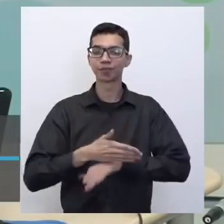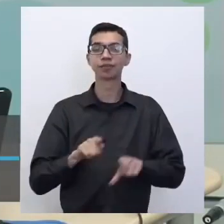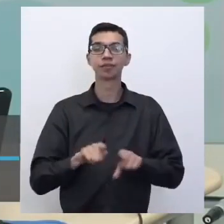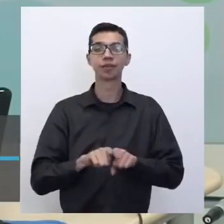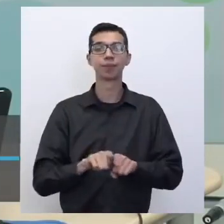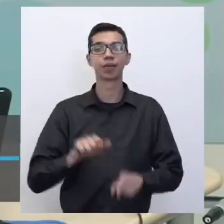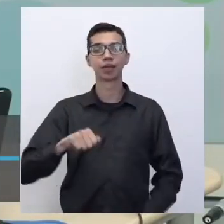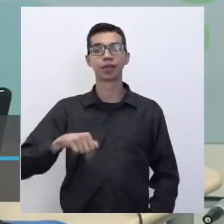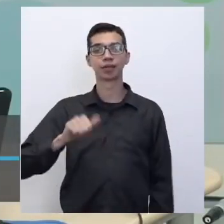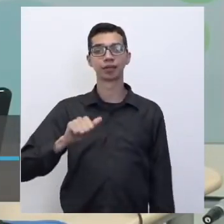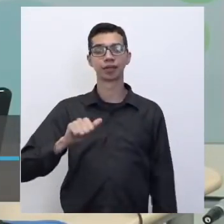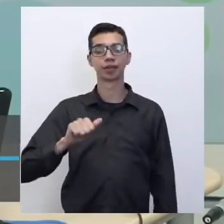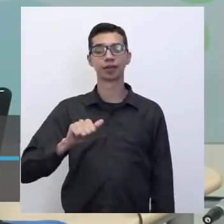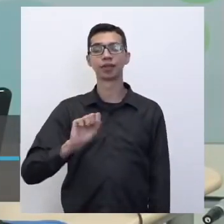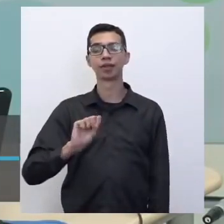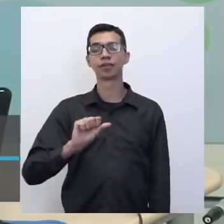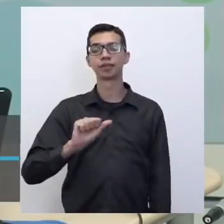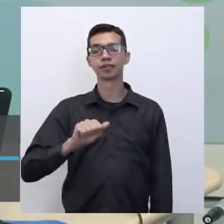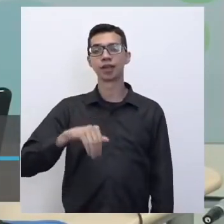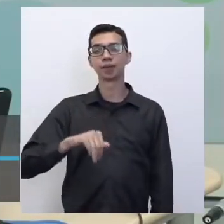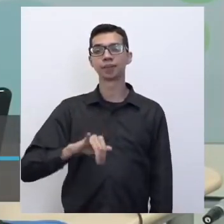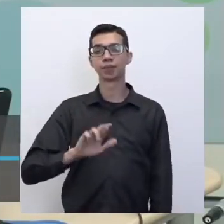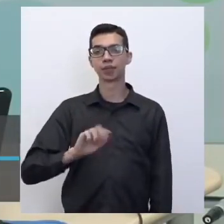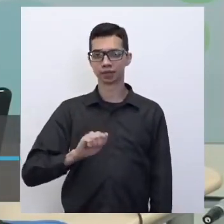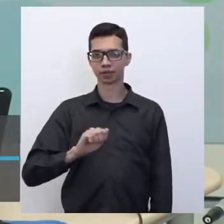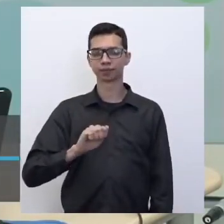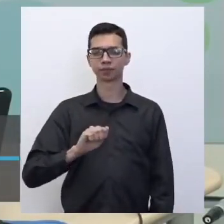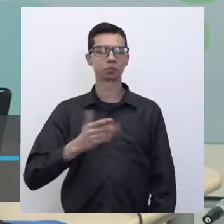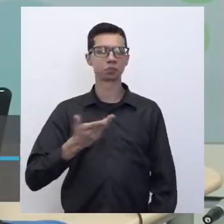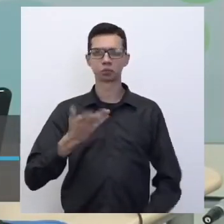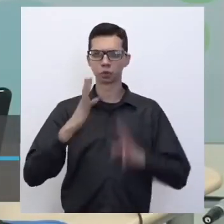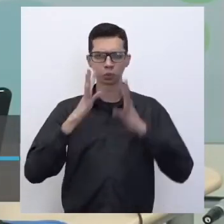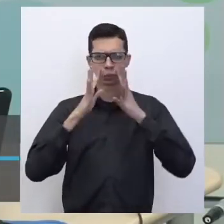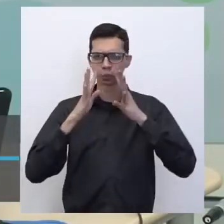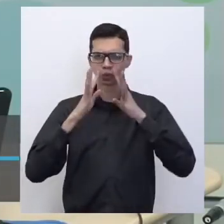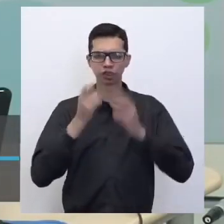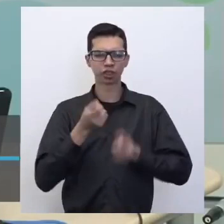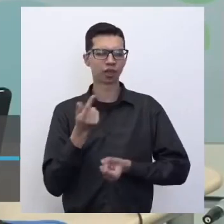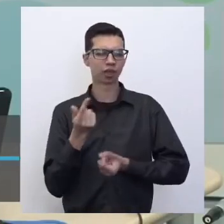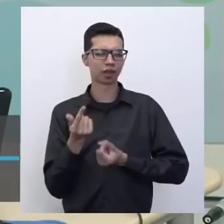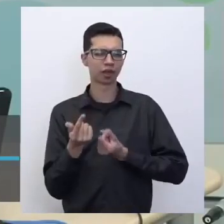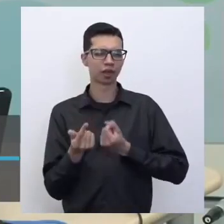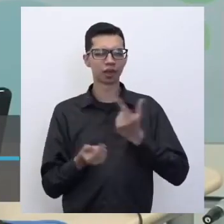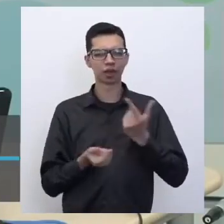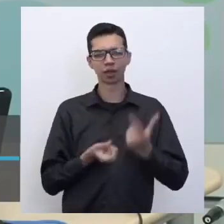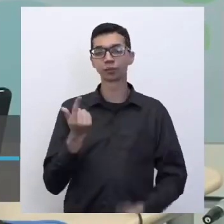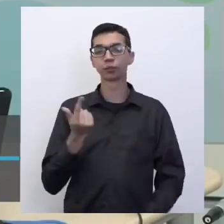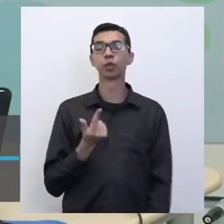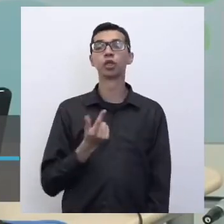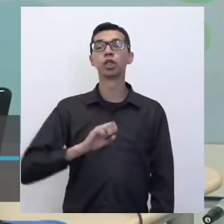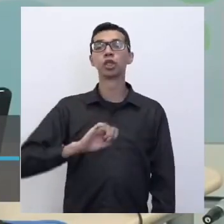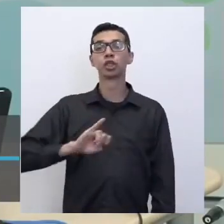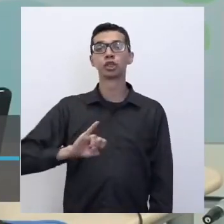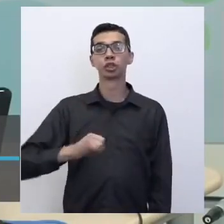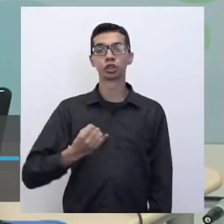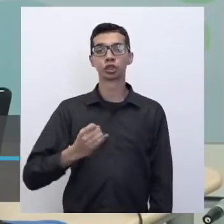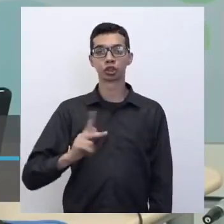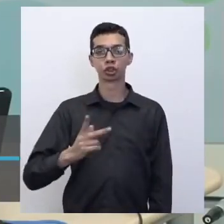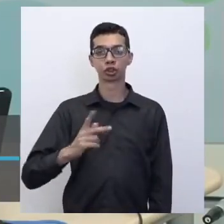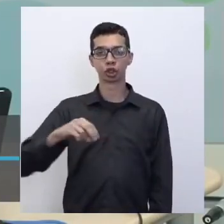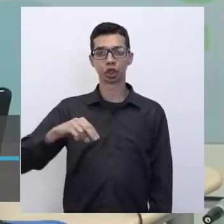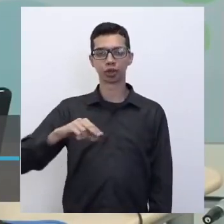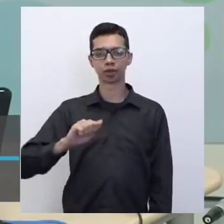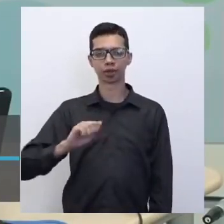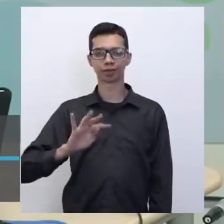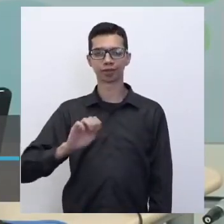Samira não costuma assistir, é meio raro, né? O Jonatas já assistiu uma peça na escola e já participou de